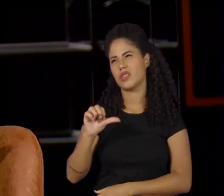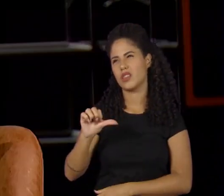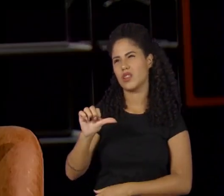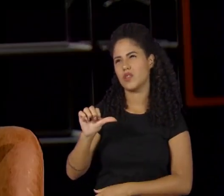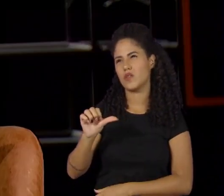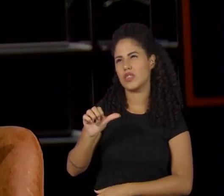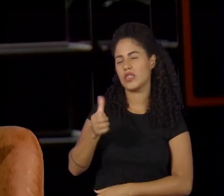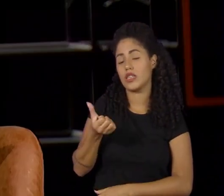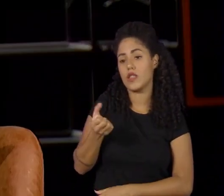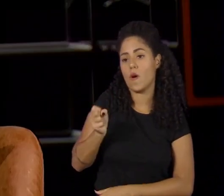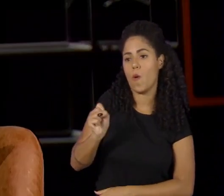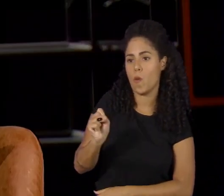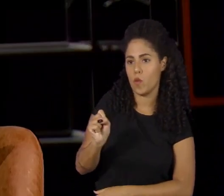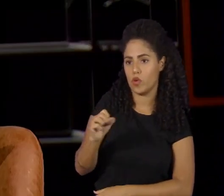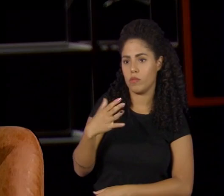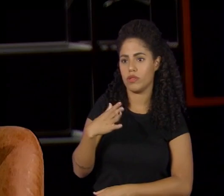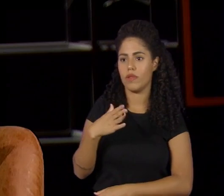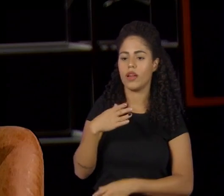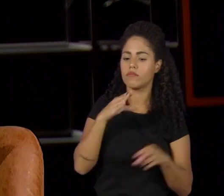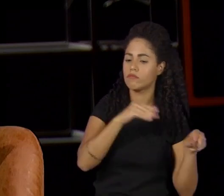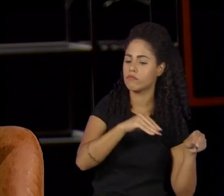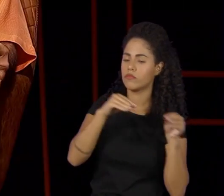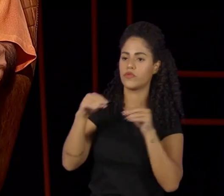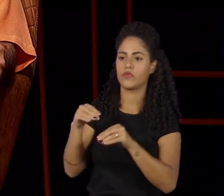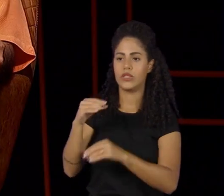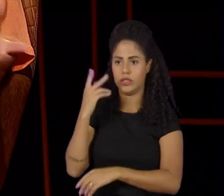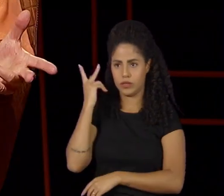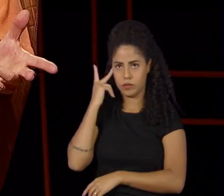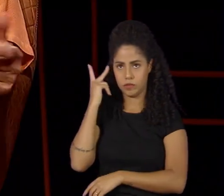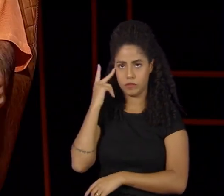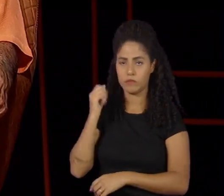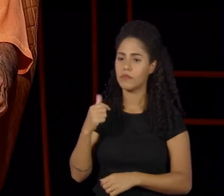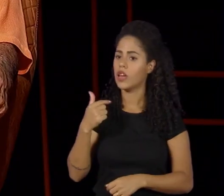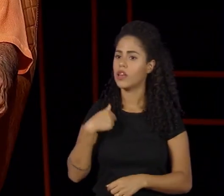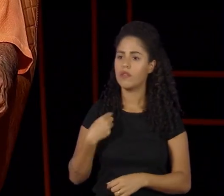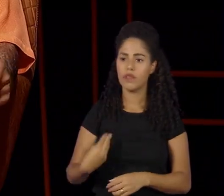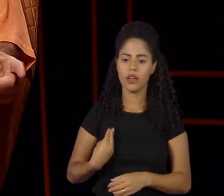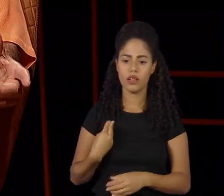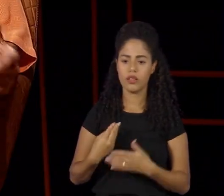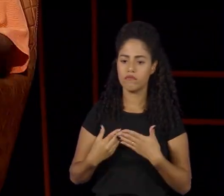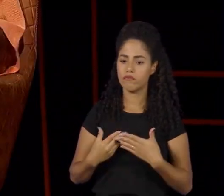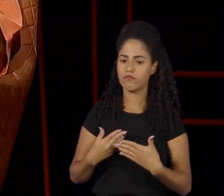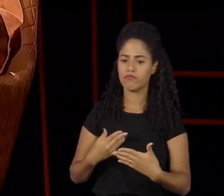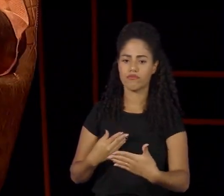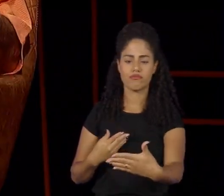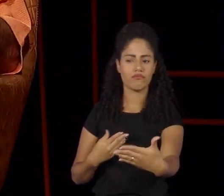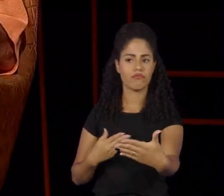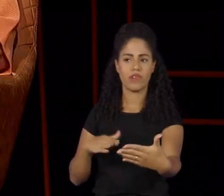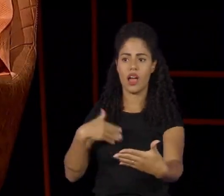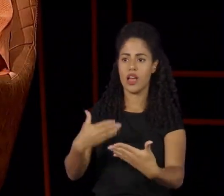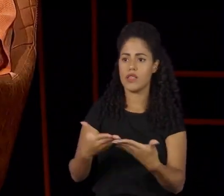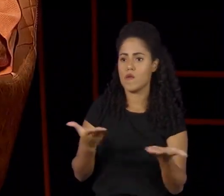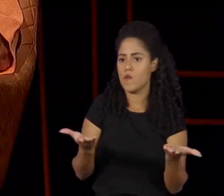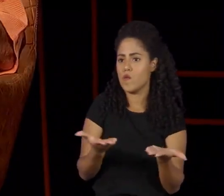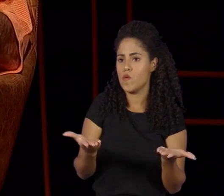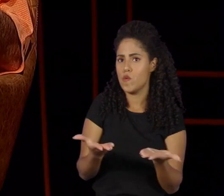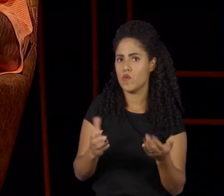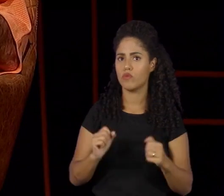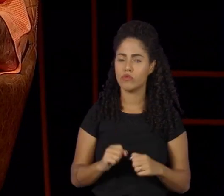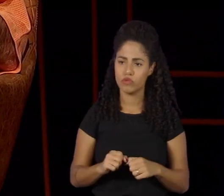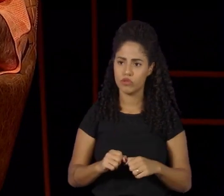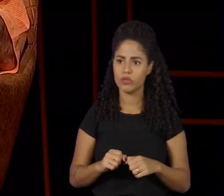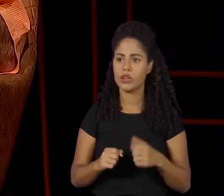Isso é 71, a minha vinda é 71. E fiquei aqui, cara. Eles dois, a Liginha voltou